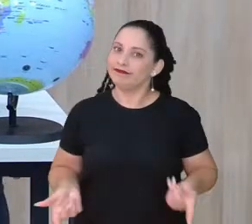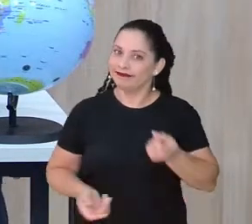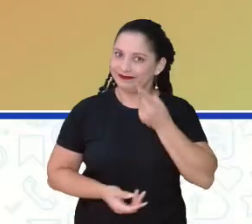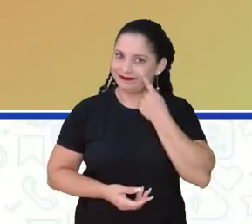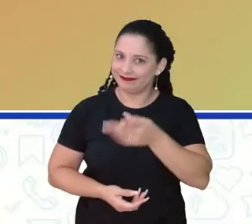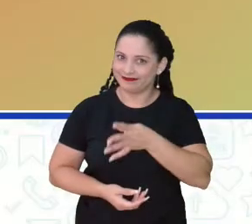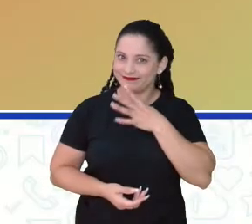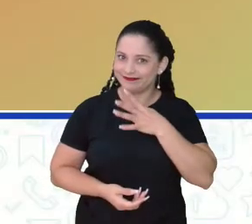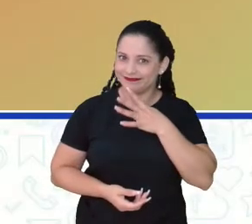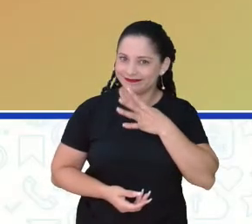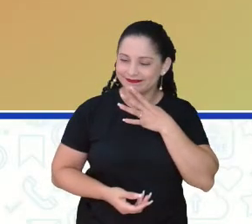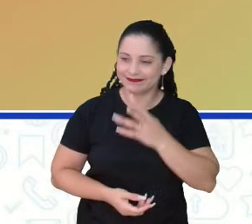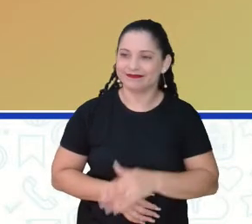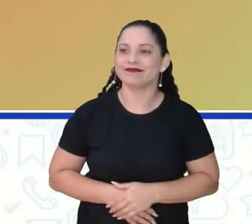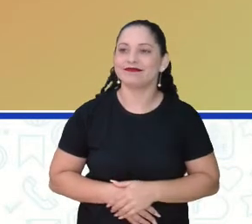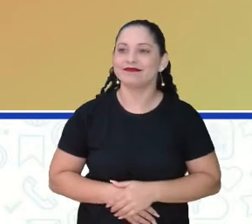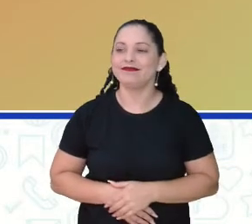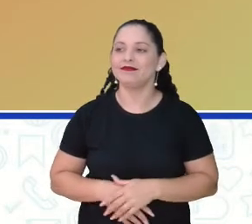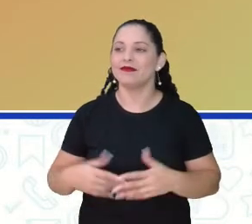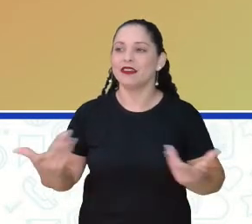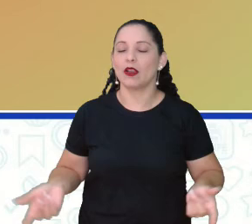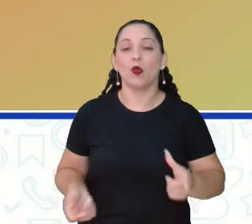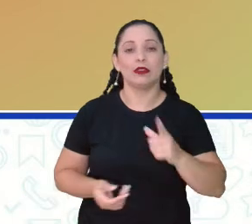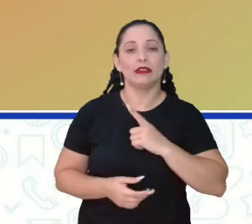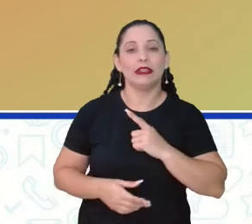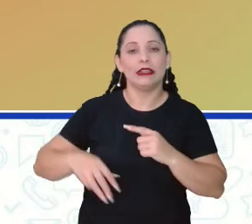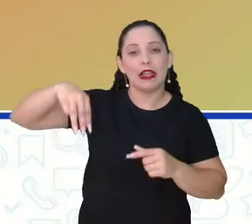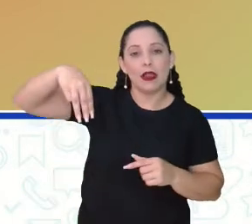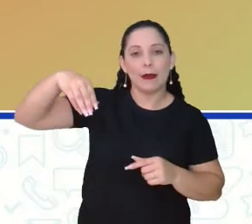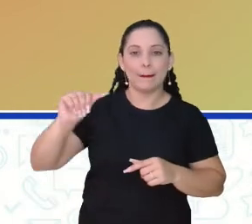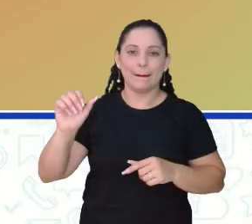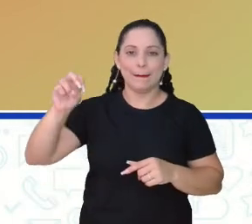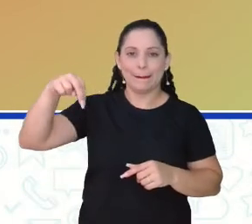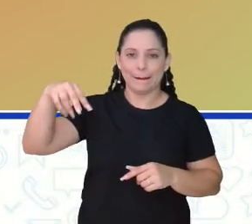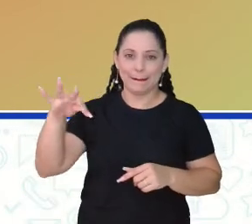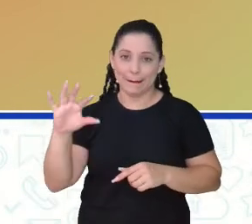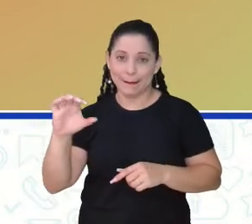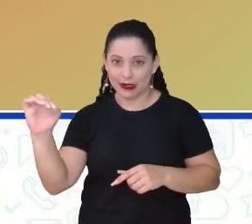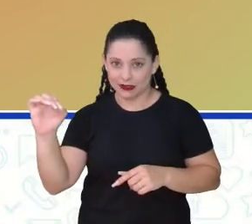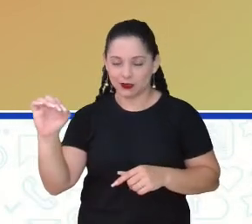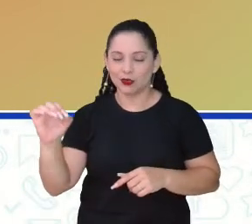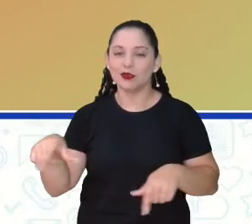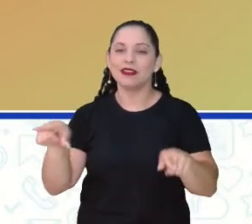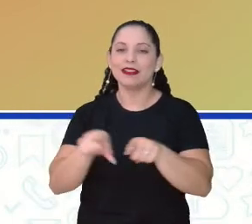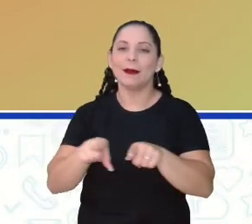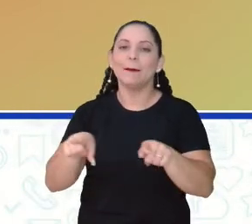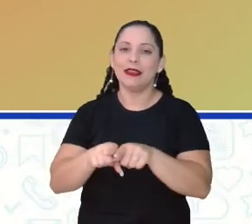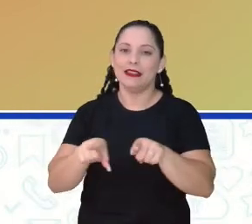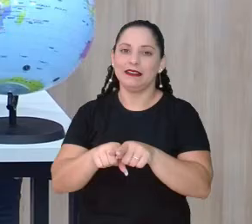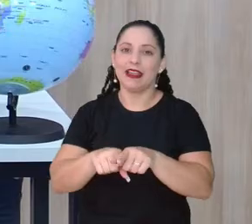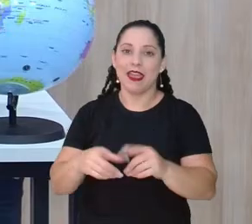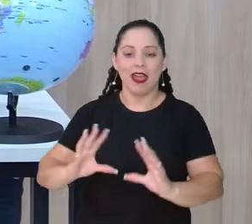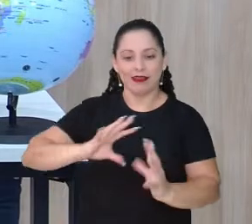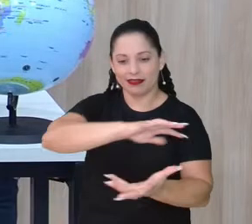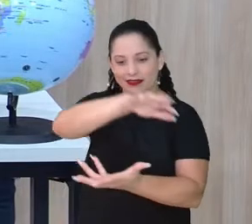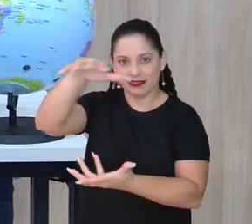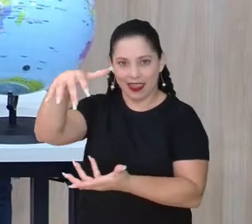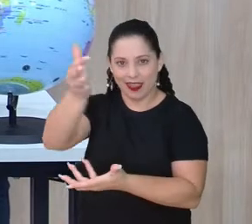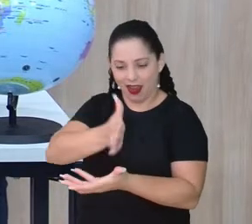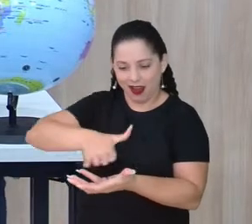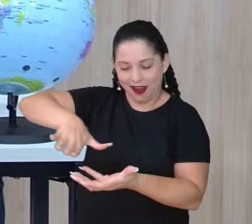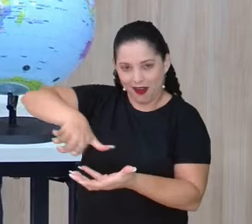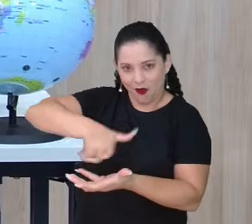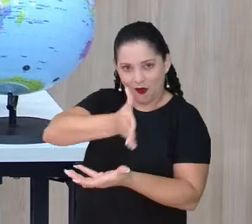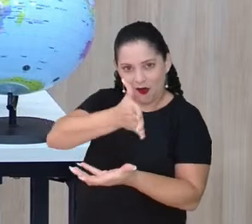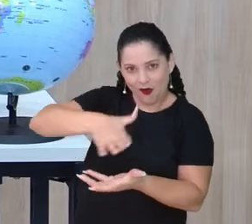olha, parte superior do manto e da camada inferior da crosta terrestre. Parabéns aí para os dois, tanto para a Alice